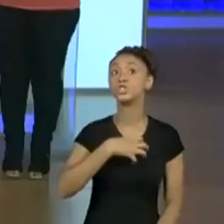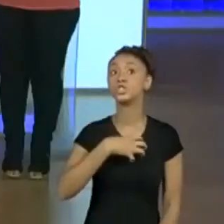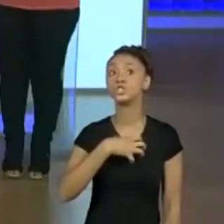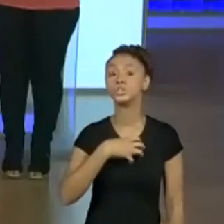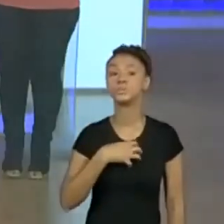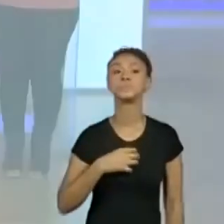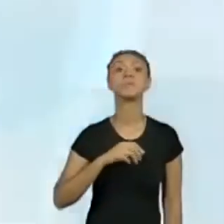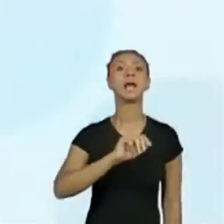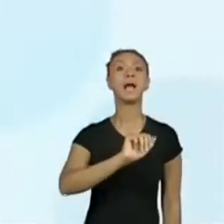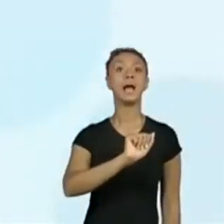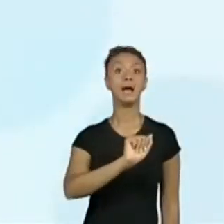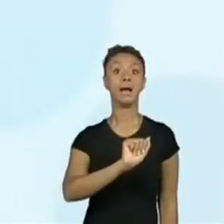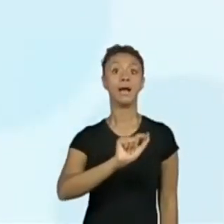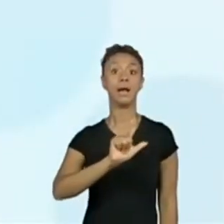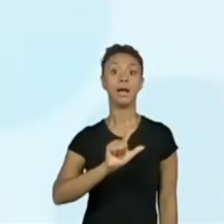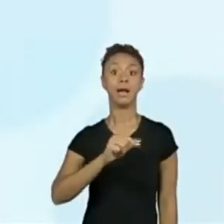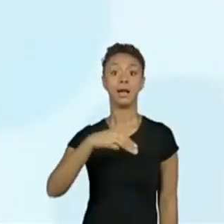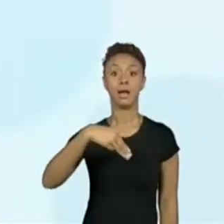ó.